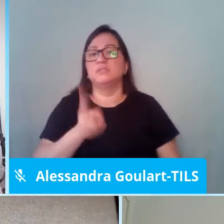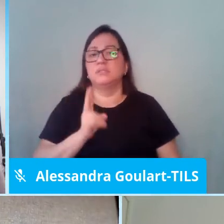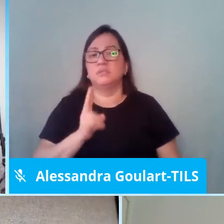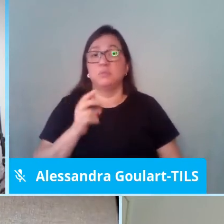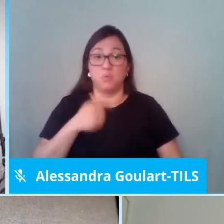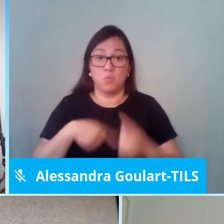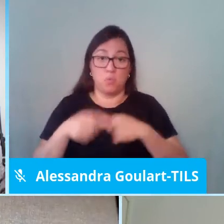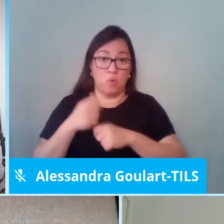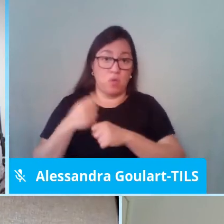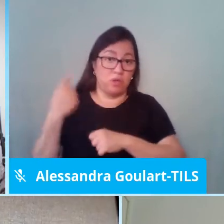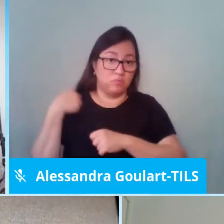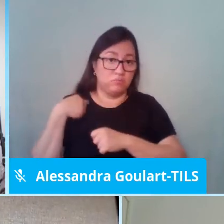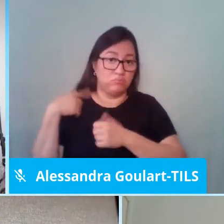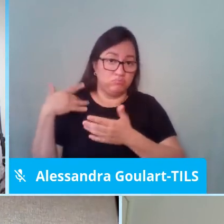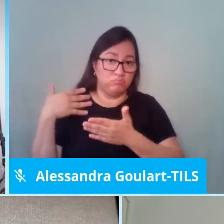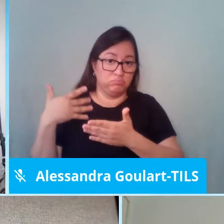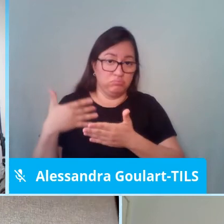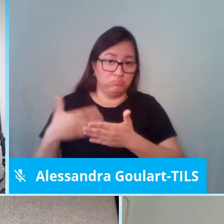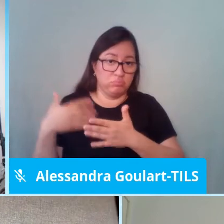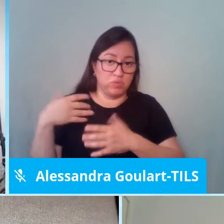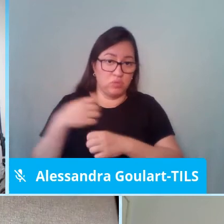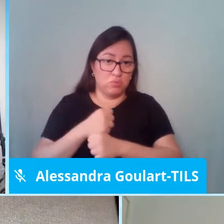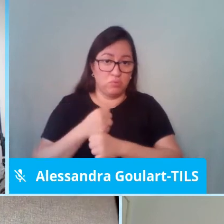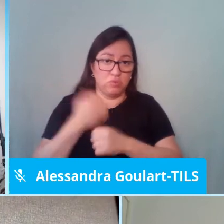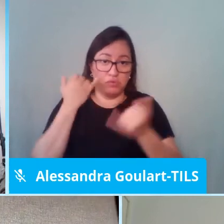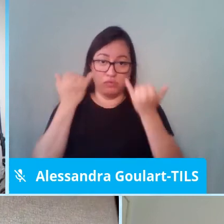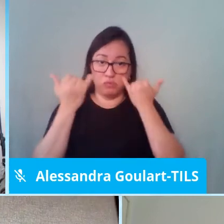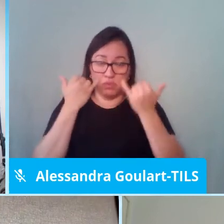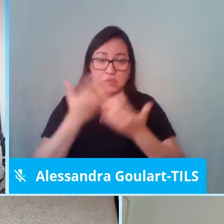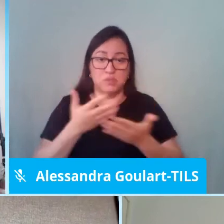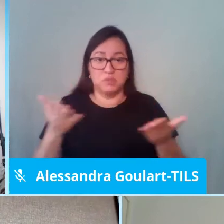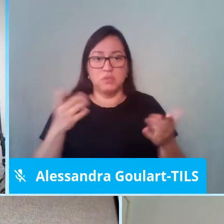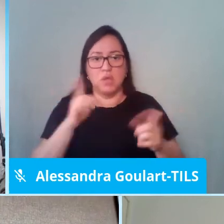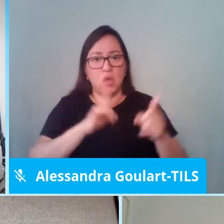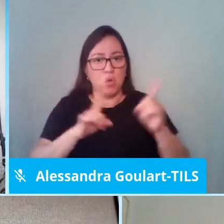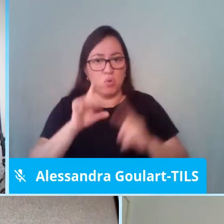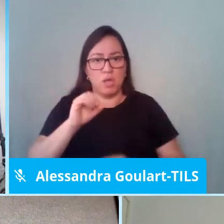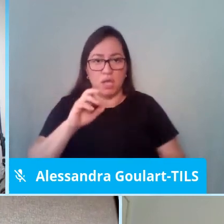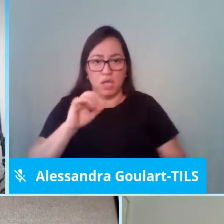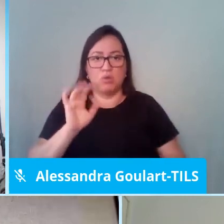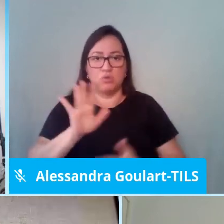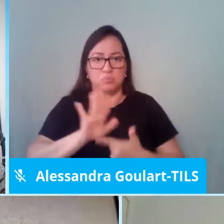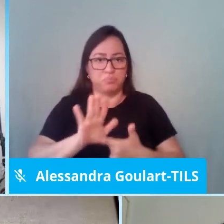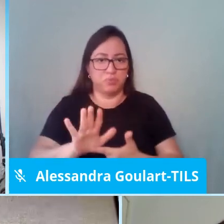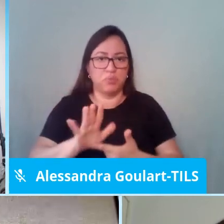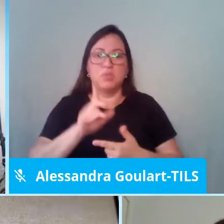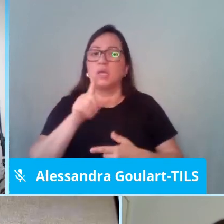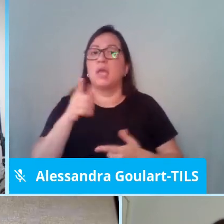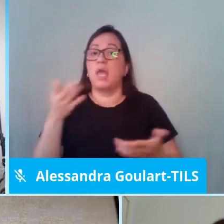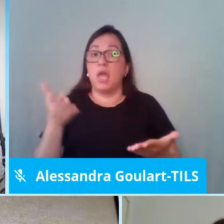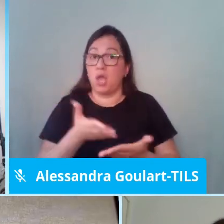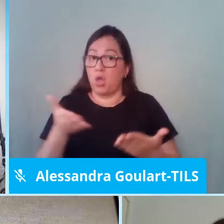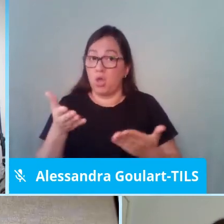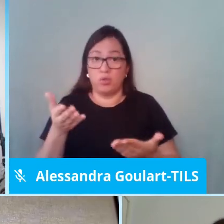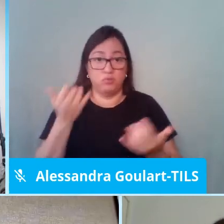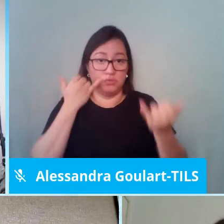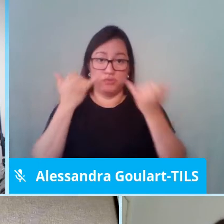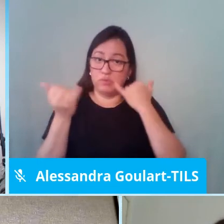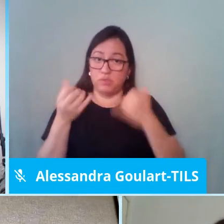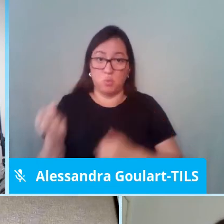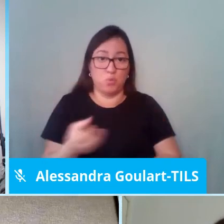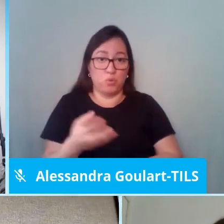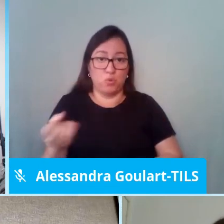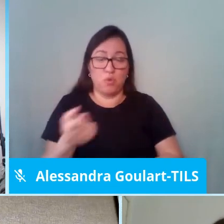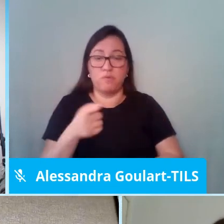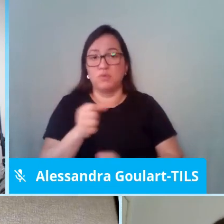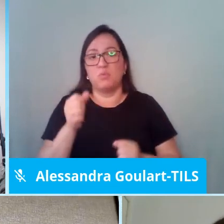anterior, né? Então, referente aos dados de 2019, a Carol trouxe alguns dados já que são bem atualizados, então vocês podem